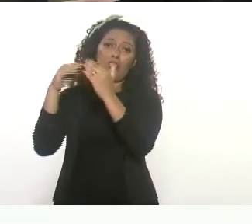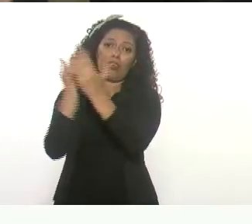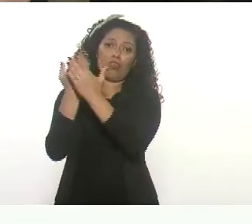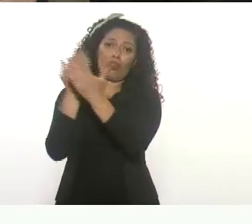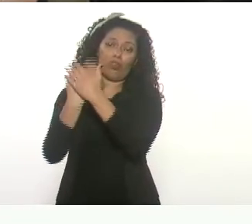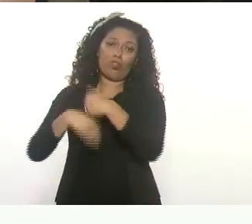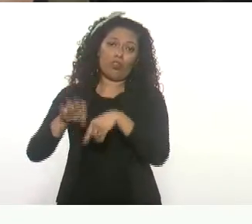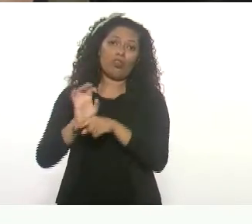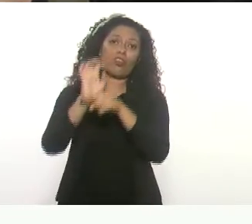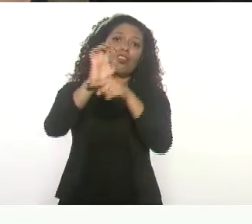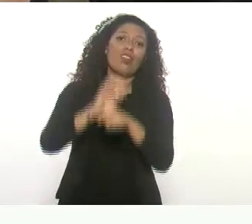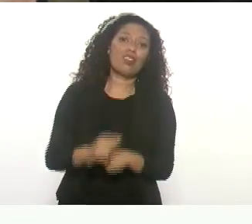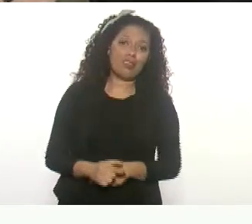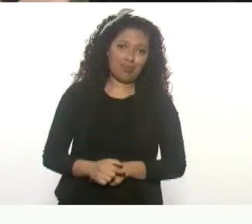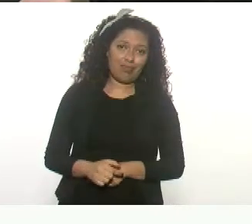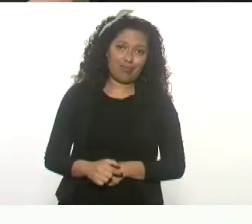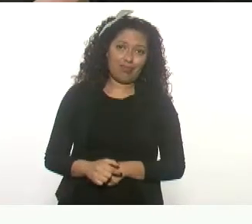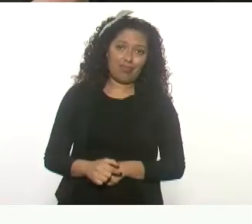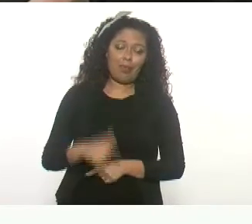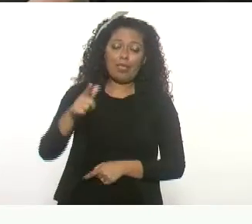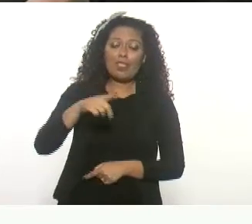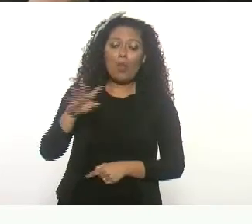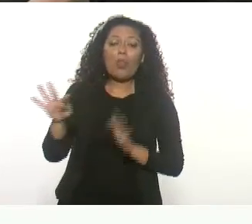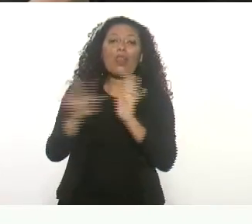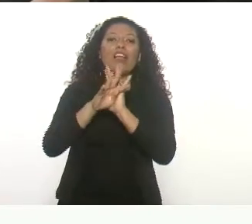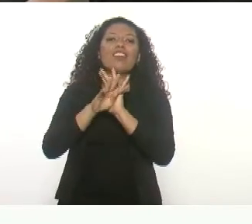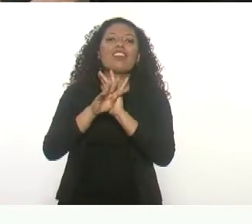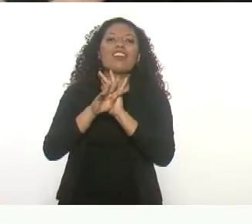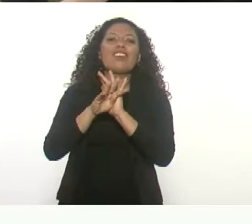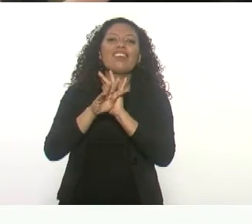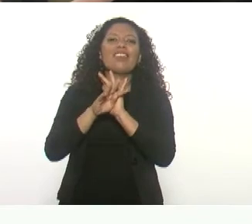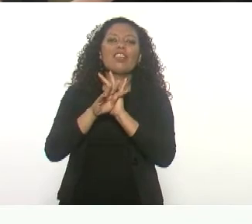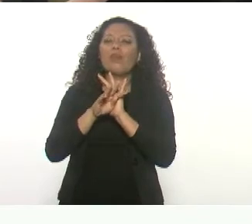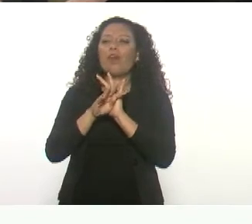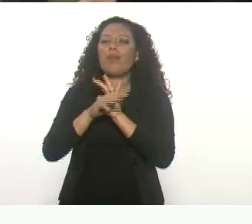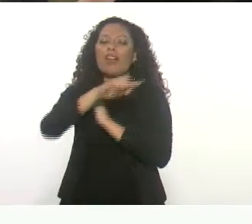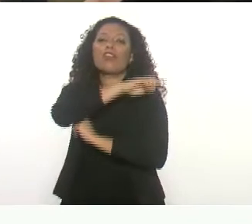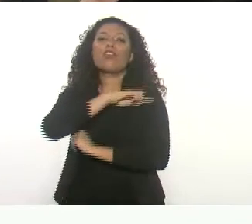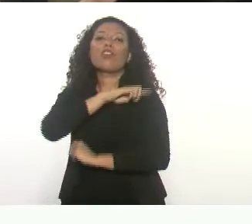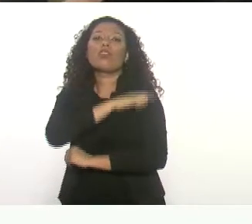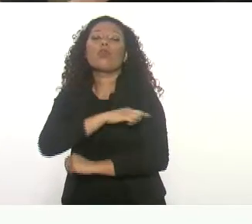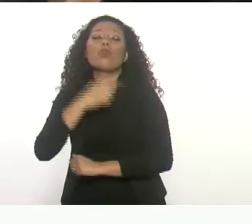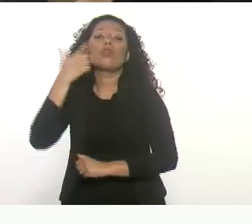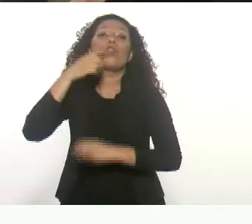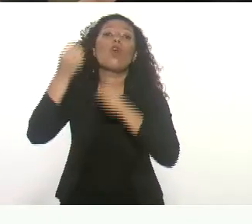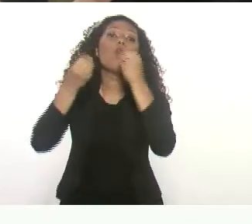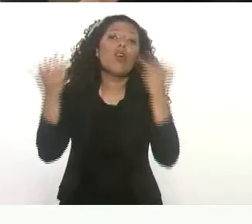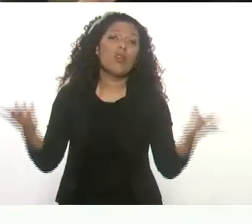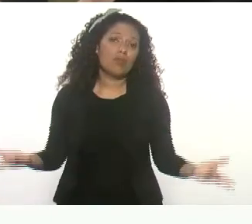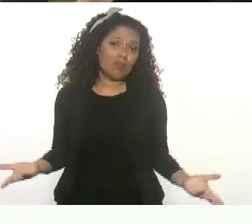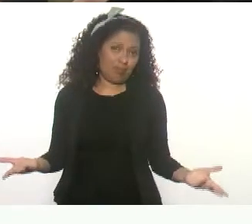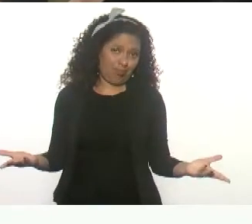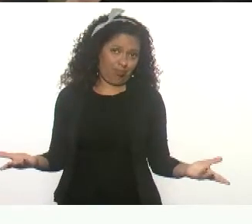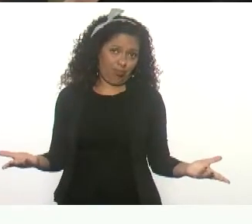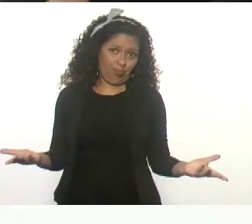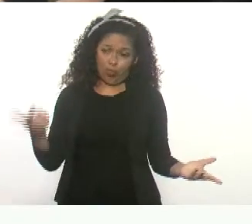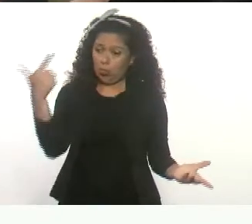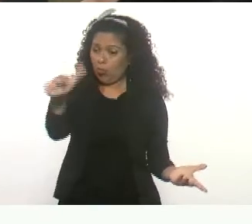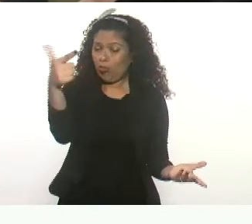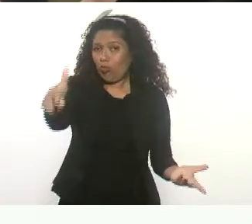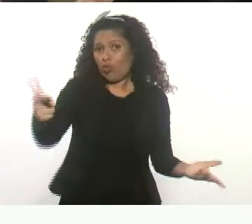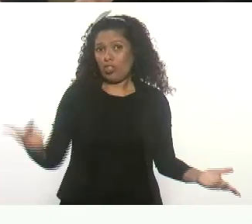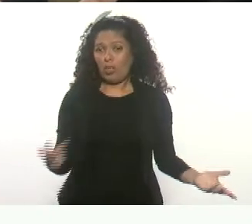encontrei técnico de enfermagem? Não tinha. E o que se faz quando seu pai e sua mãe não têm condições de custear